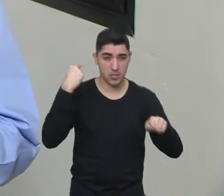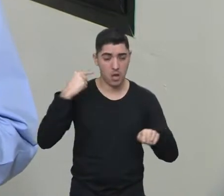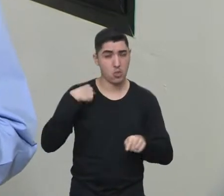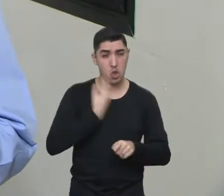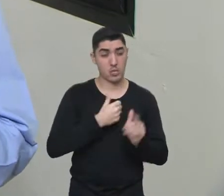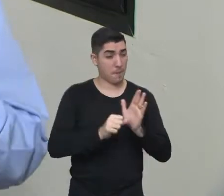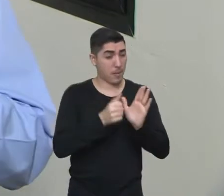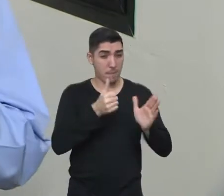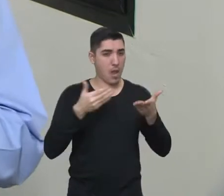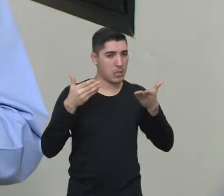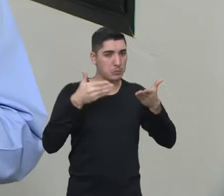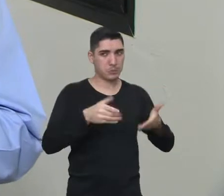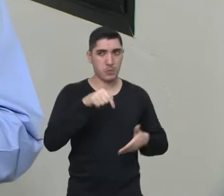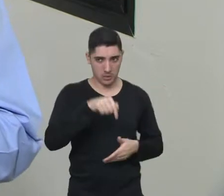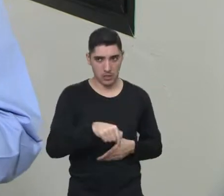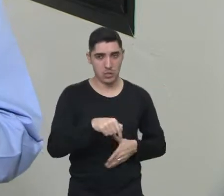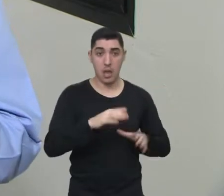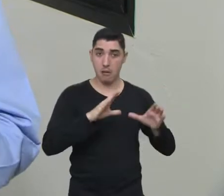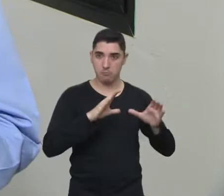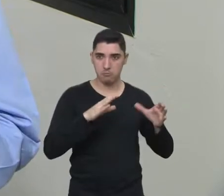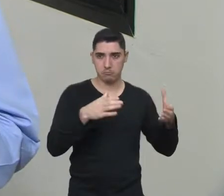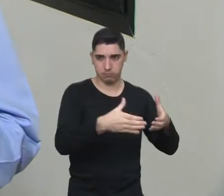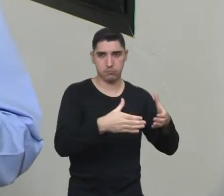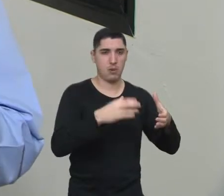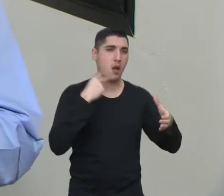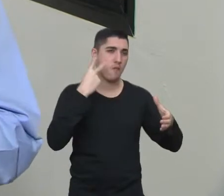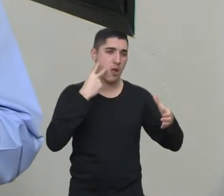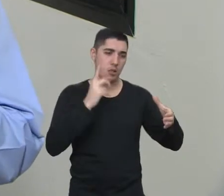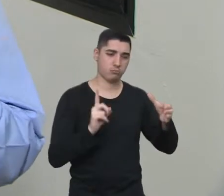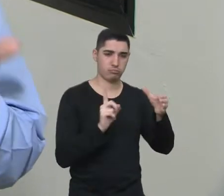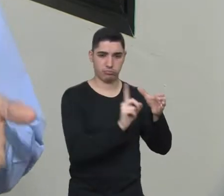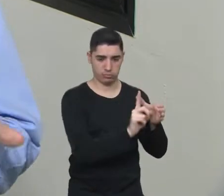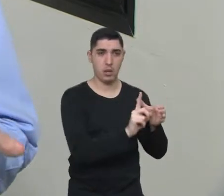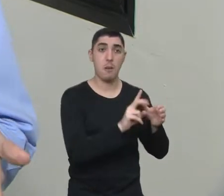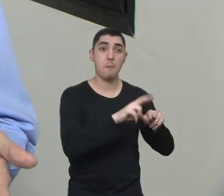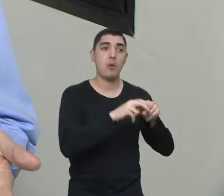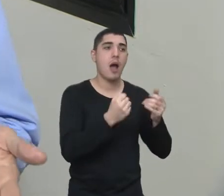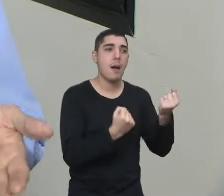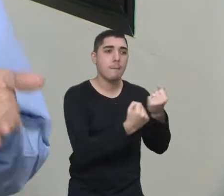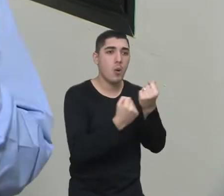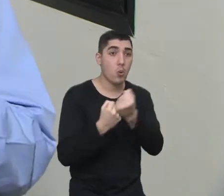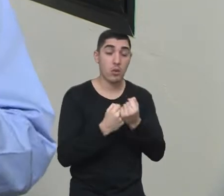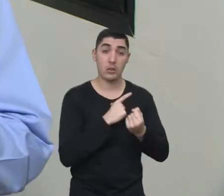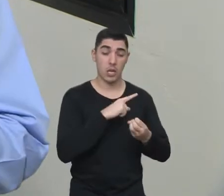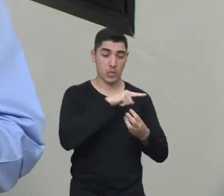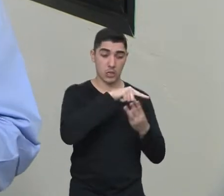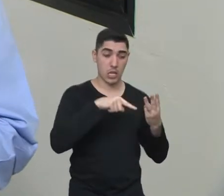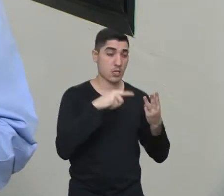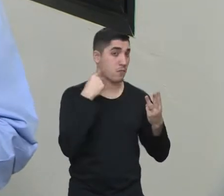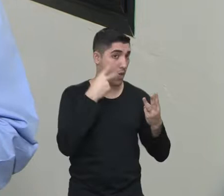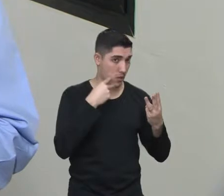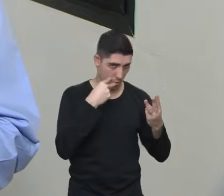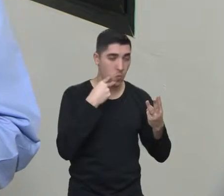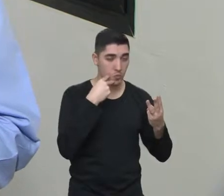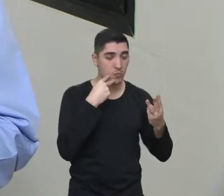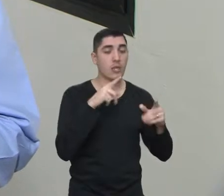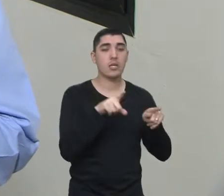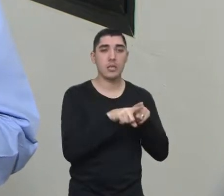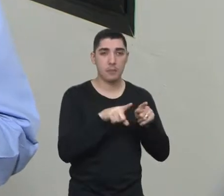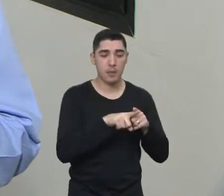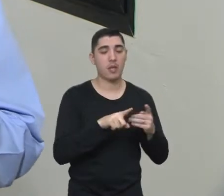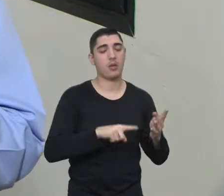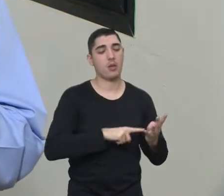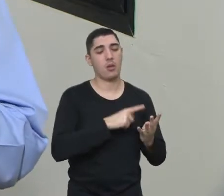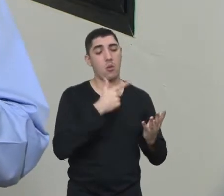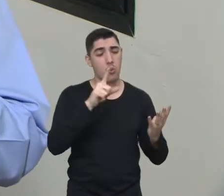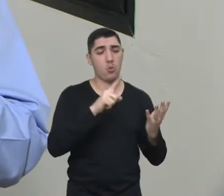primeiro ano de mandato, a Frente Parlamentar de Apoio ao Tratamento Oncológico e Cardiológico. Temos 13 vereadores na frente. Temos